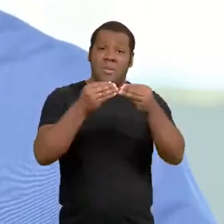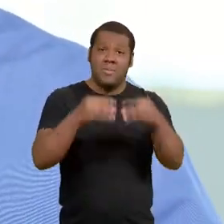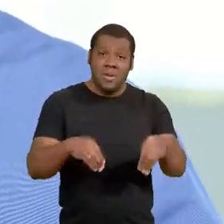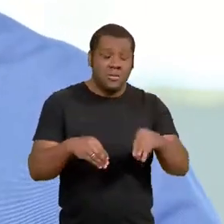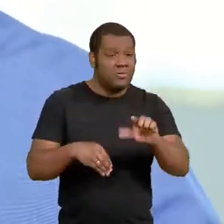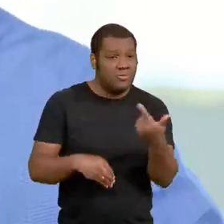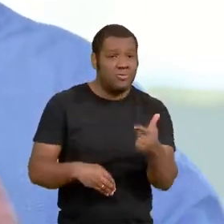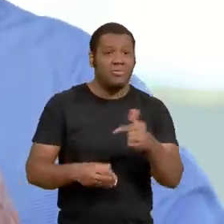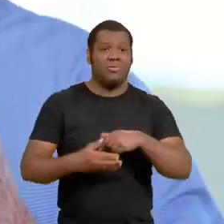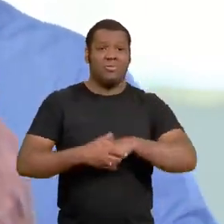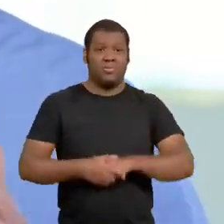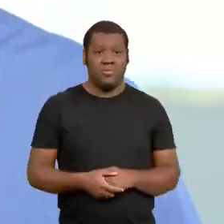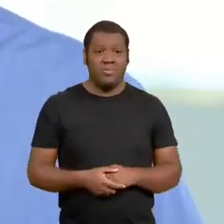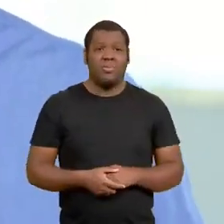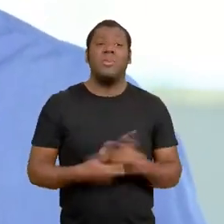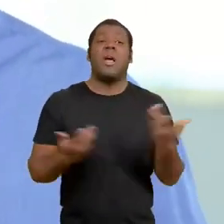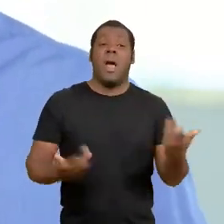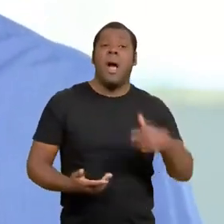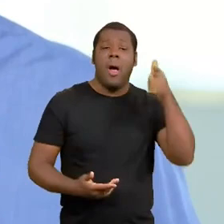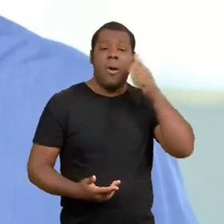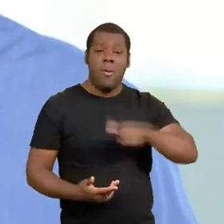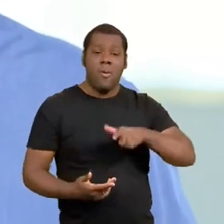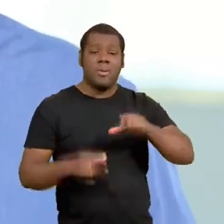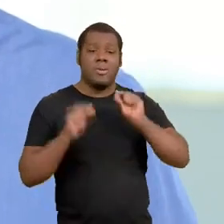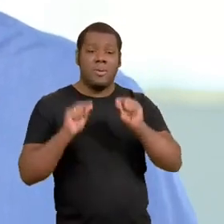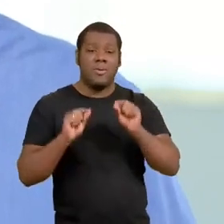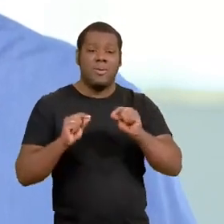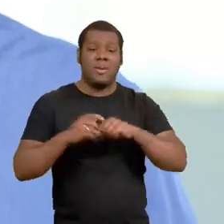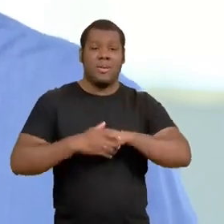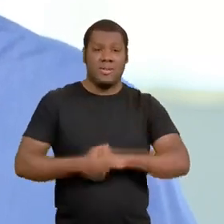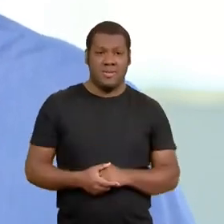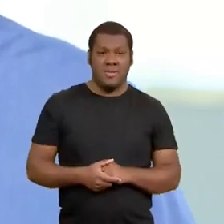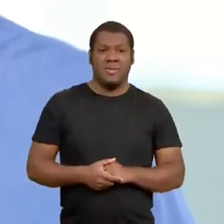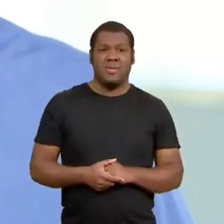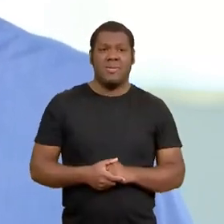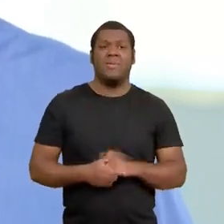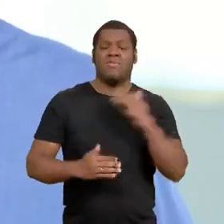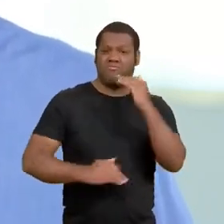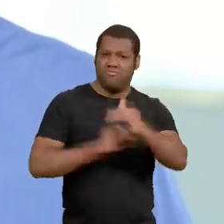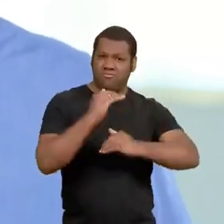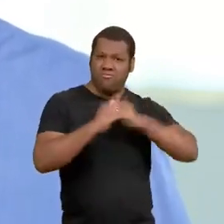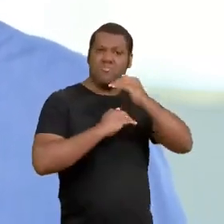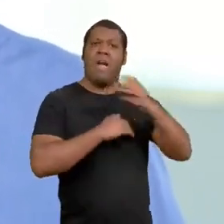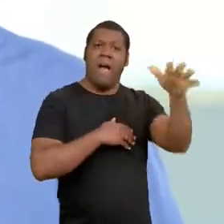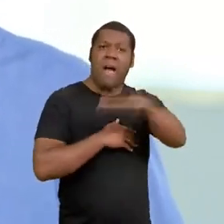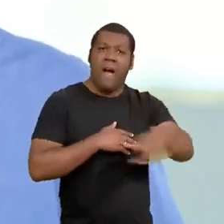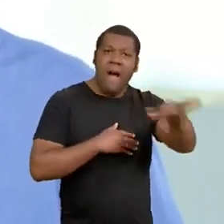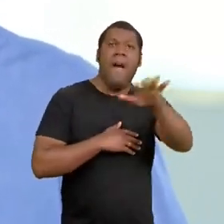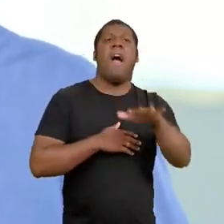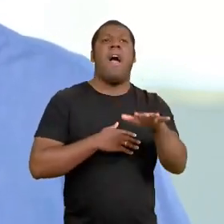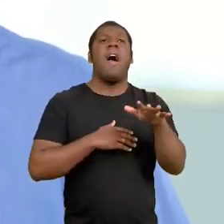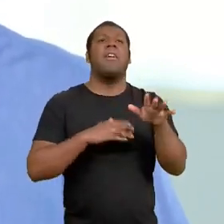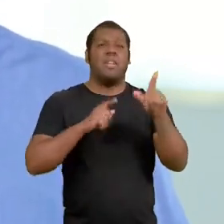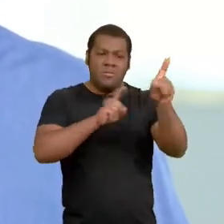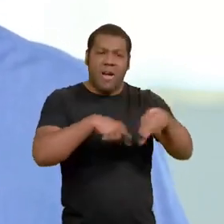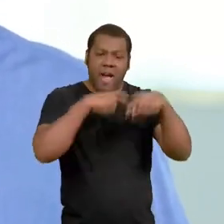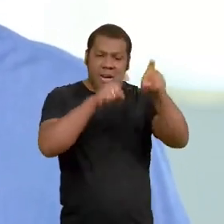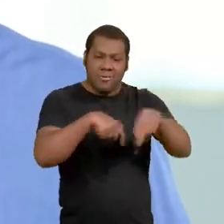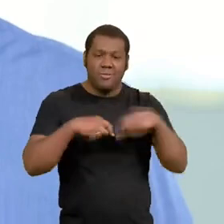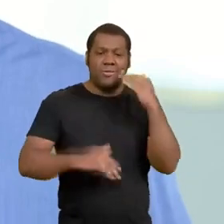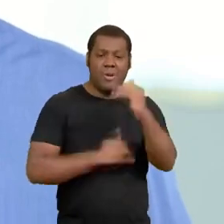assim nós vamos fazer essa pequena revolução no agronegócio e na agricultura brasileira, para que a gente viva em